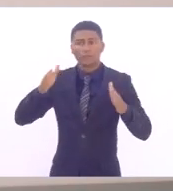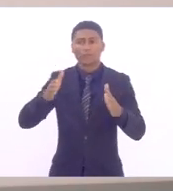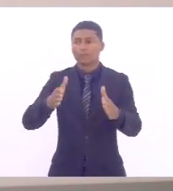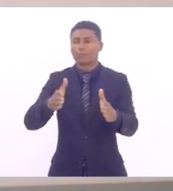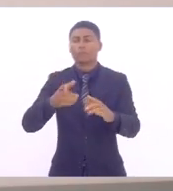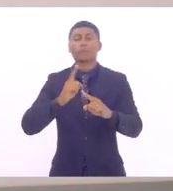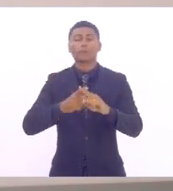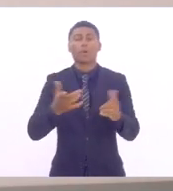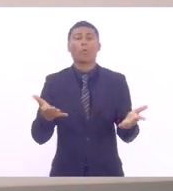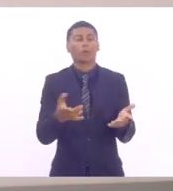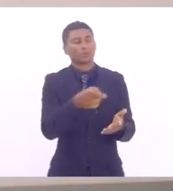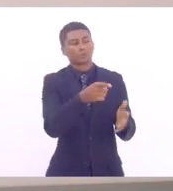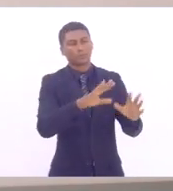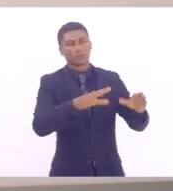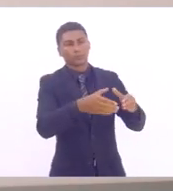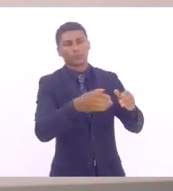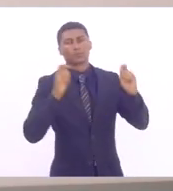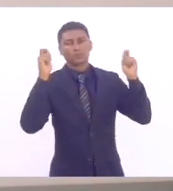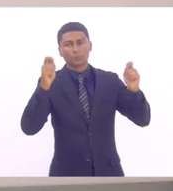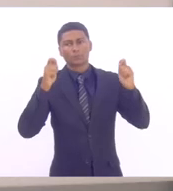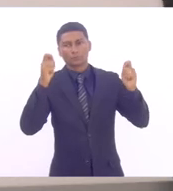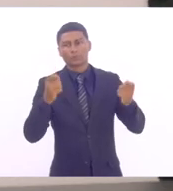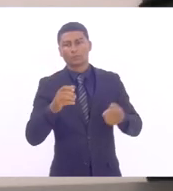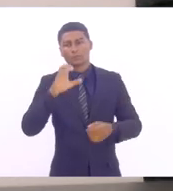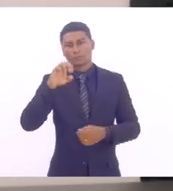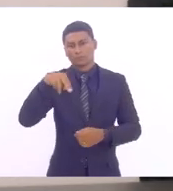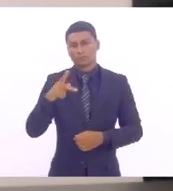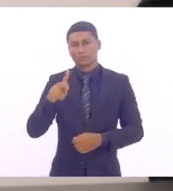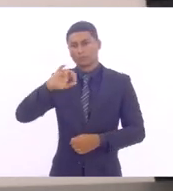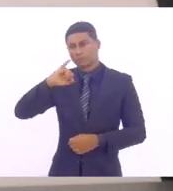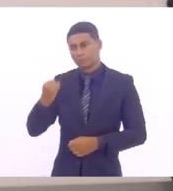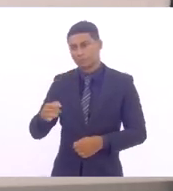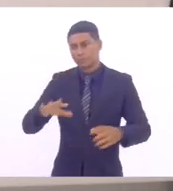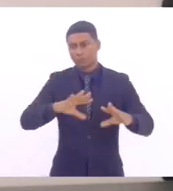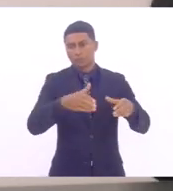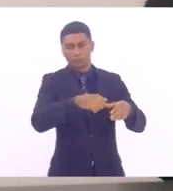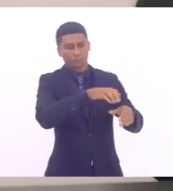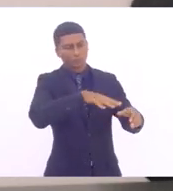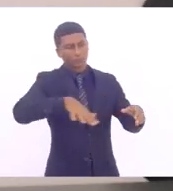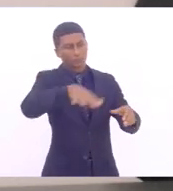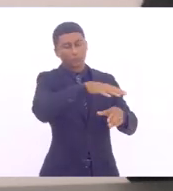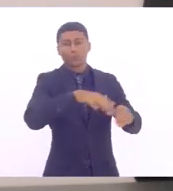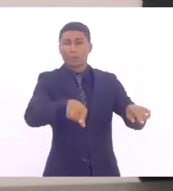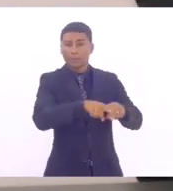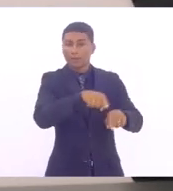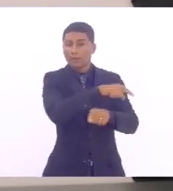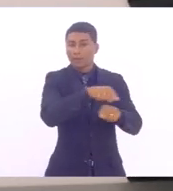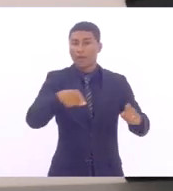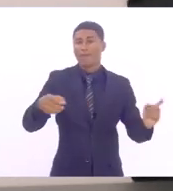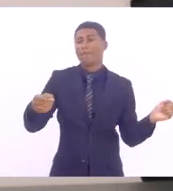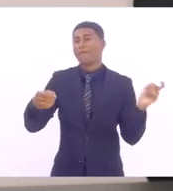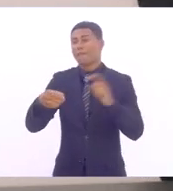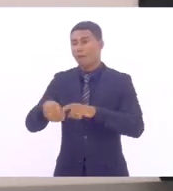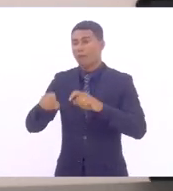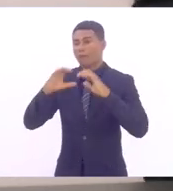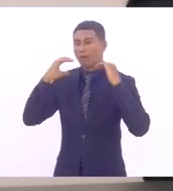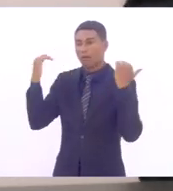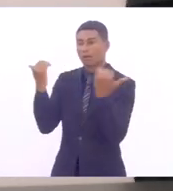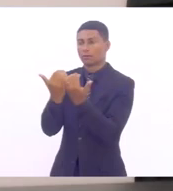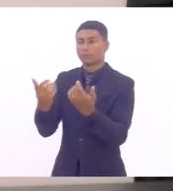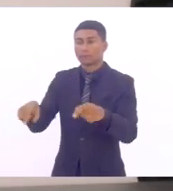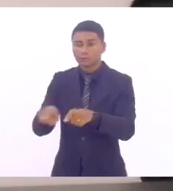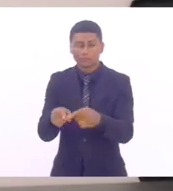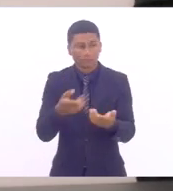em cima das torcidas organizadas, do CNPJ, do CPF, da volta das torcidas, e principalmente as torcidas aqui